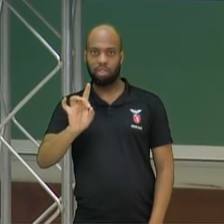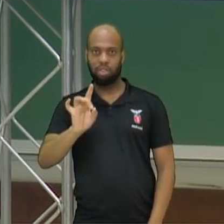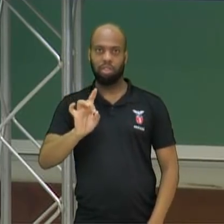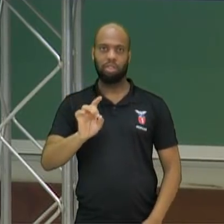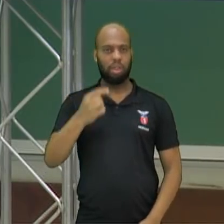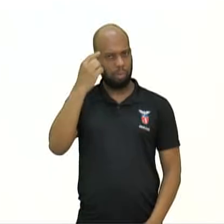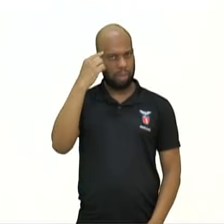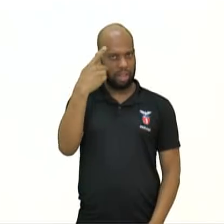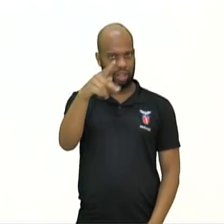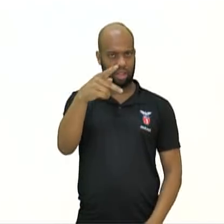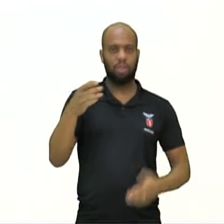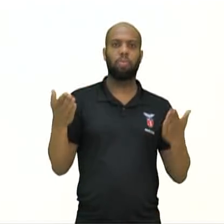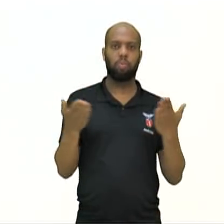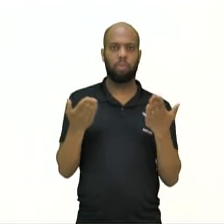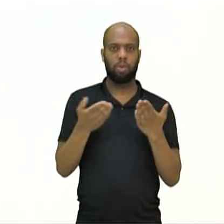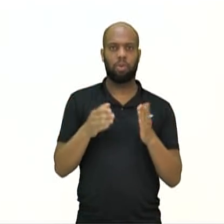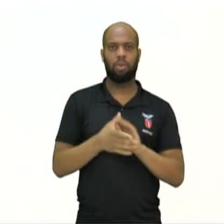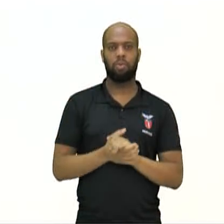pouquinho, gente.